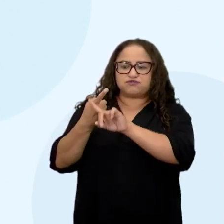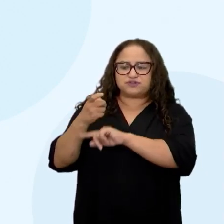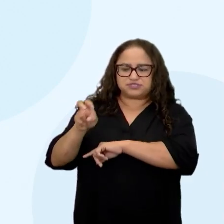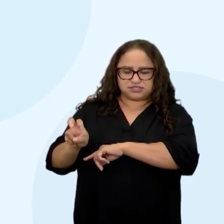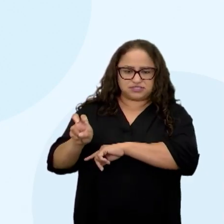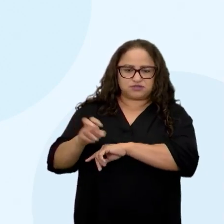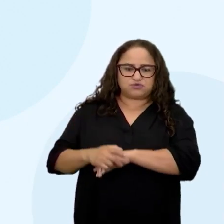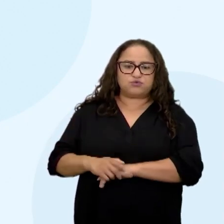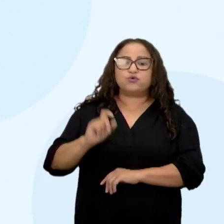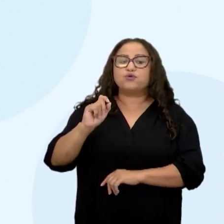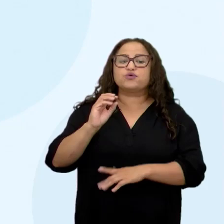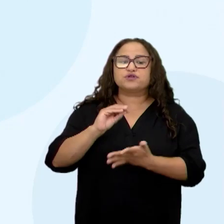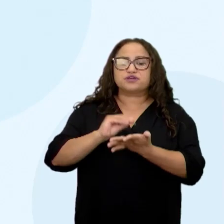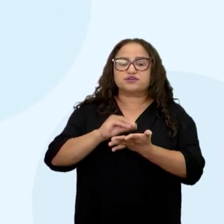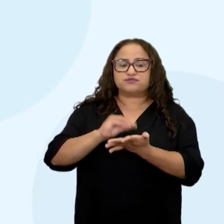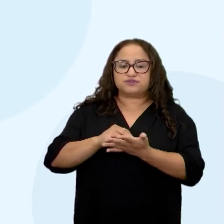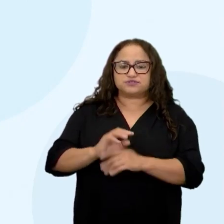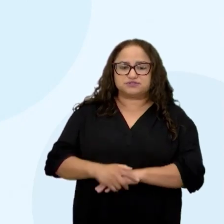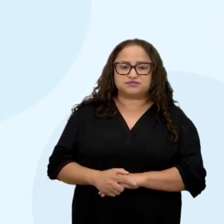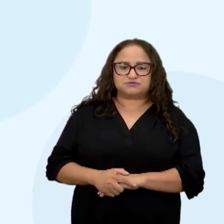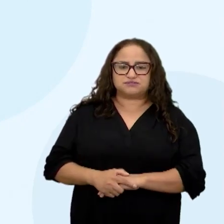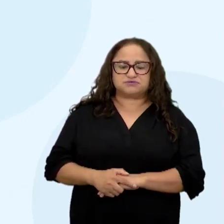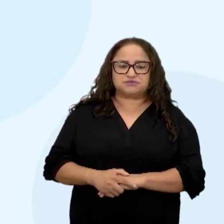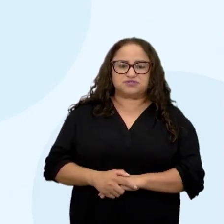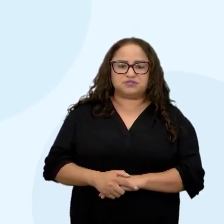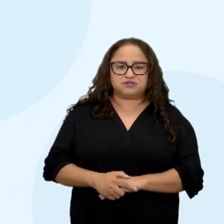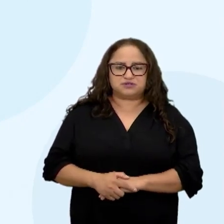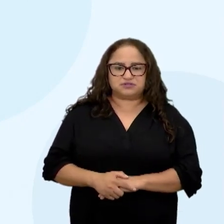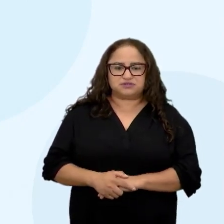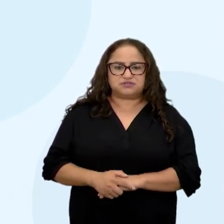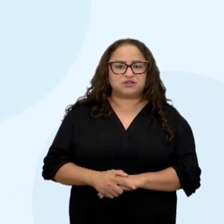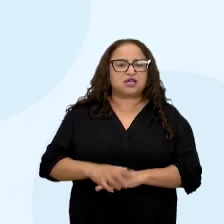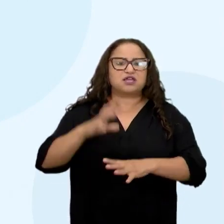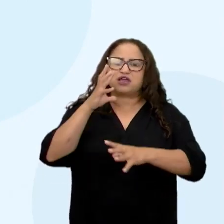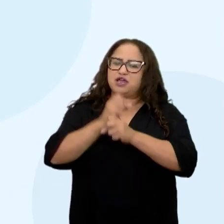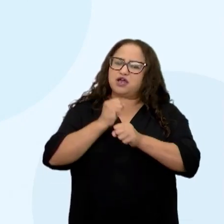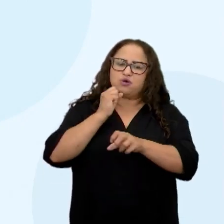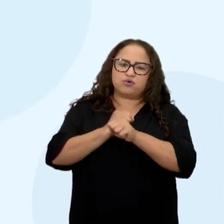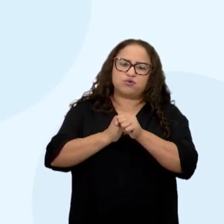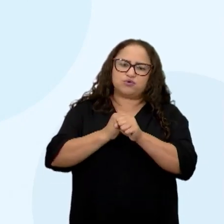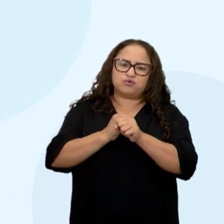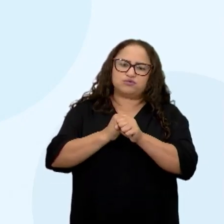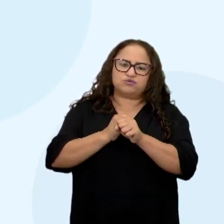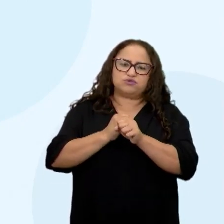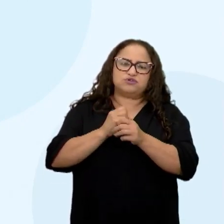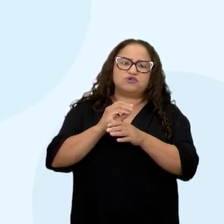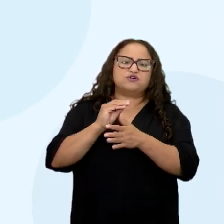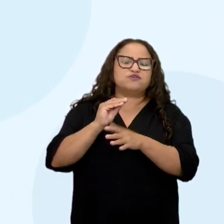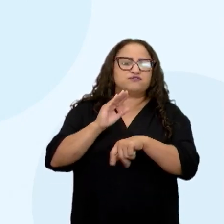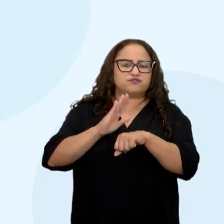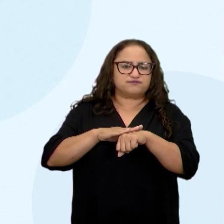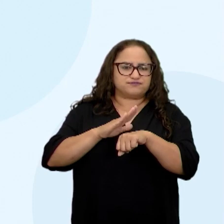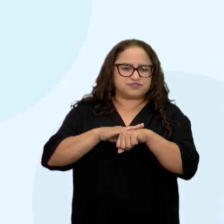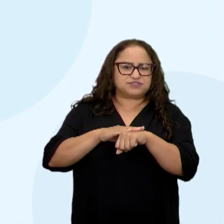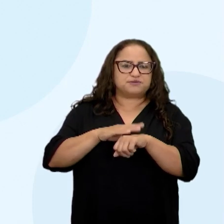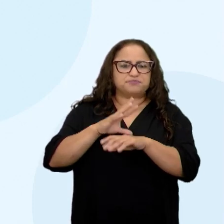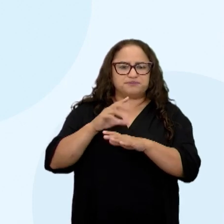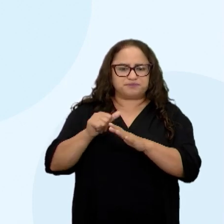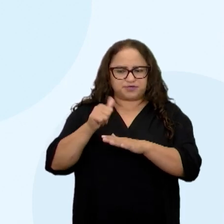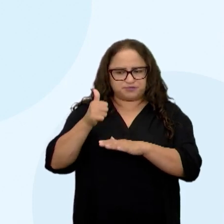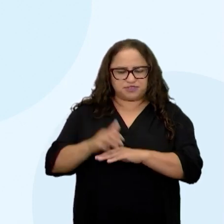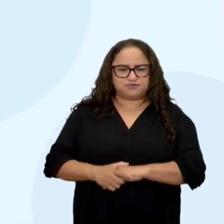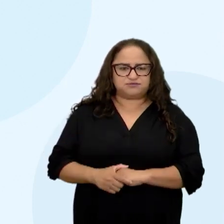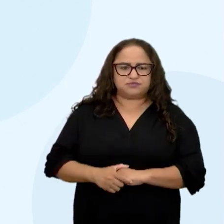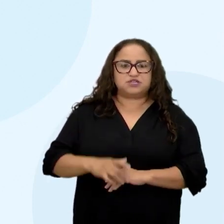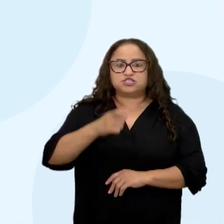5 né E aí o que que eu faço vou lá na equação e somo dos dois lados eu vou fazer aqui a mão primeiro x